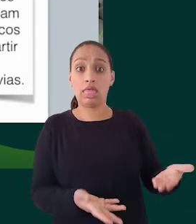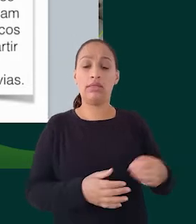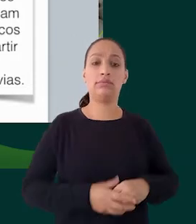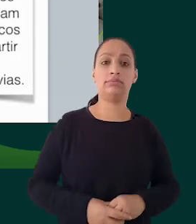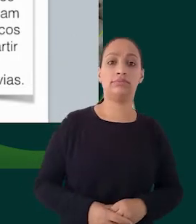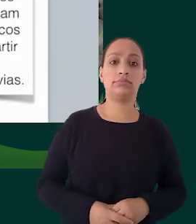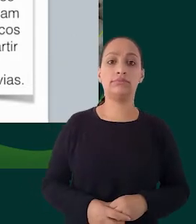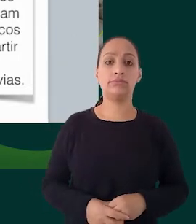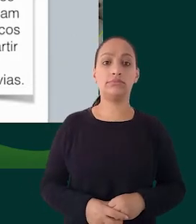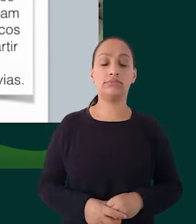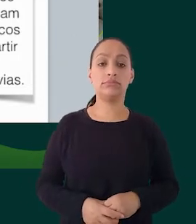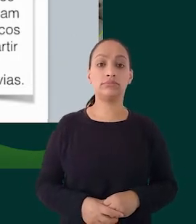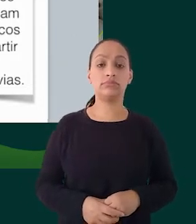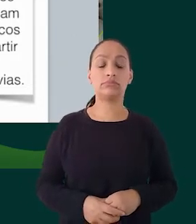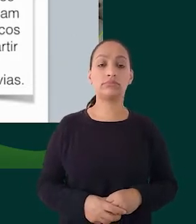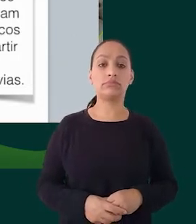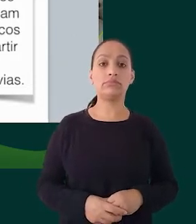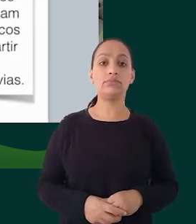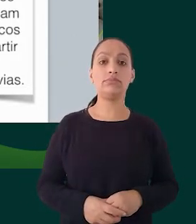Bem,